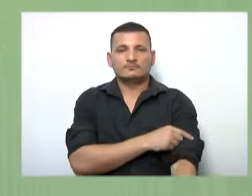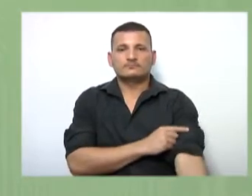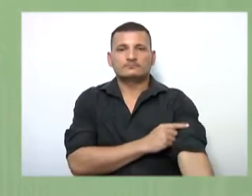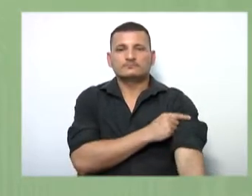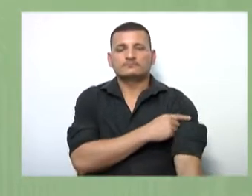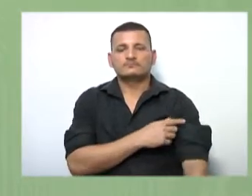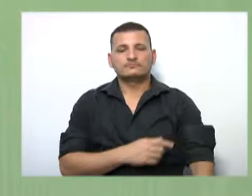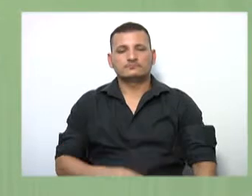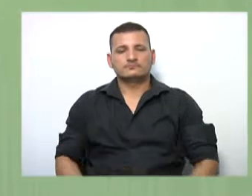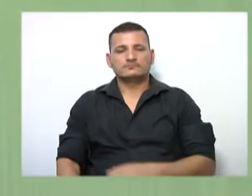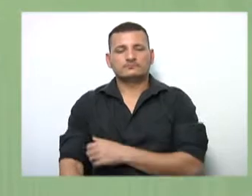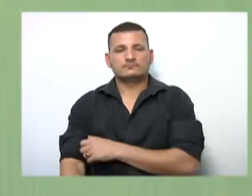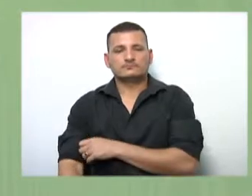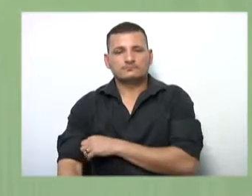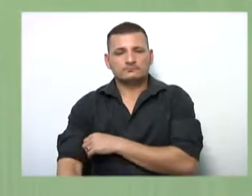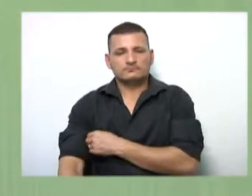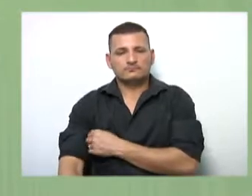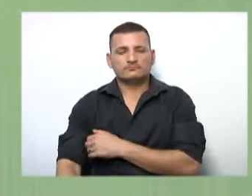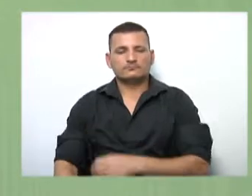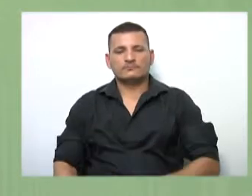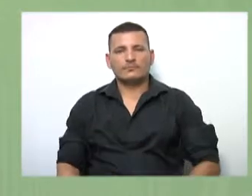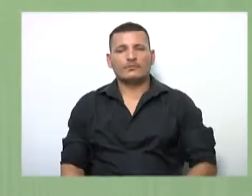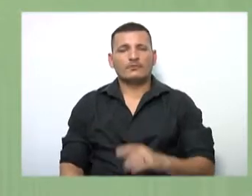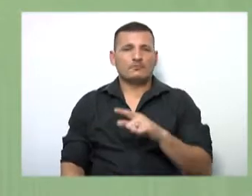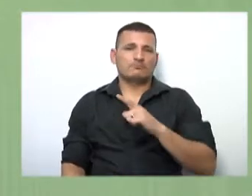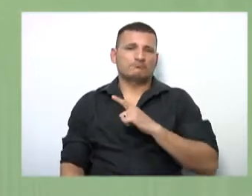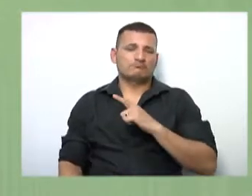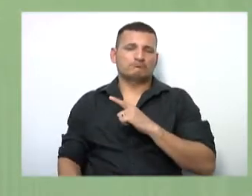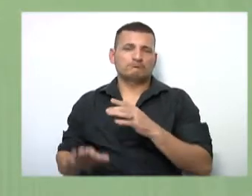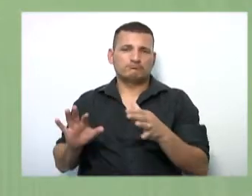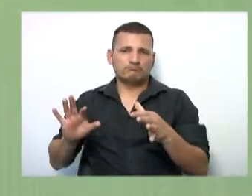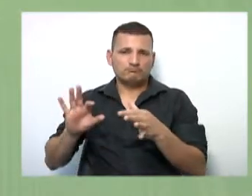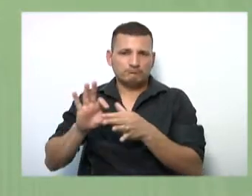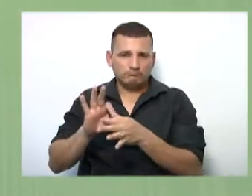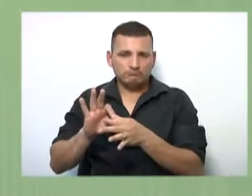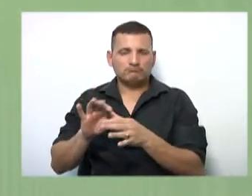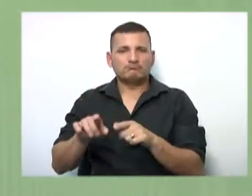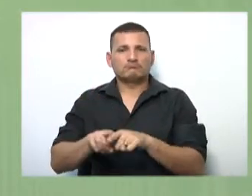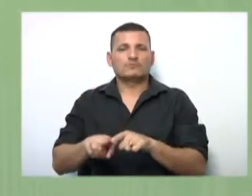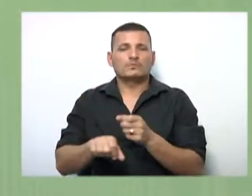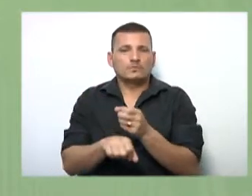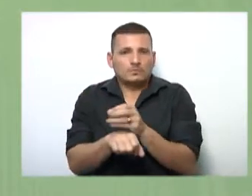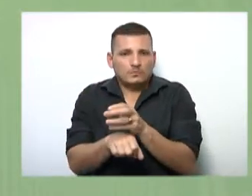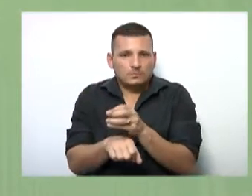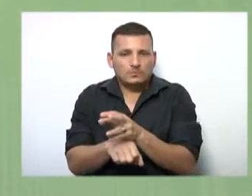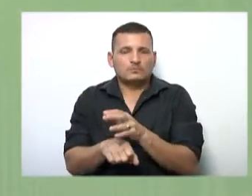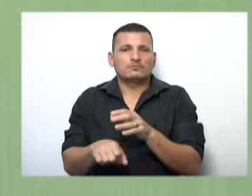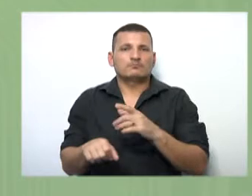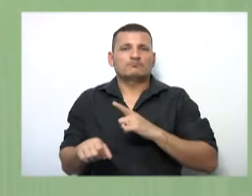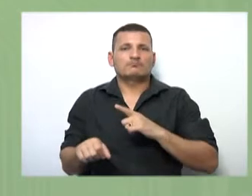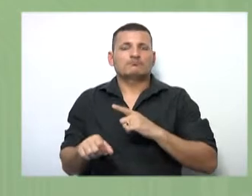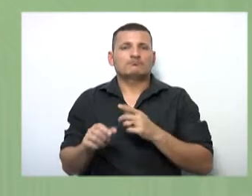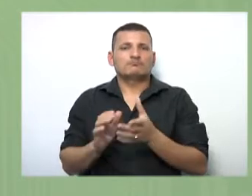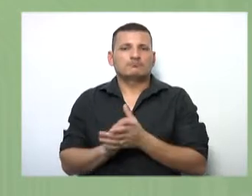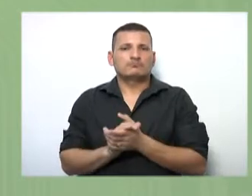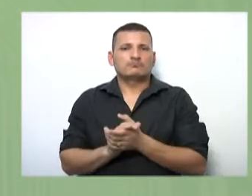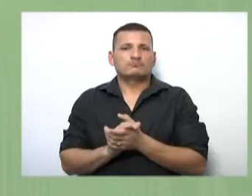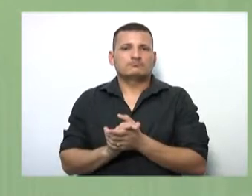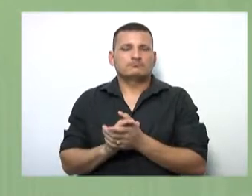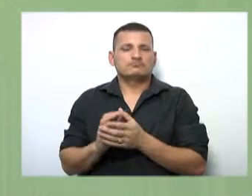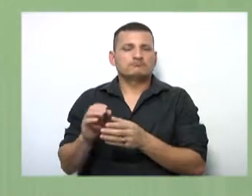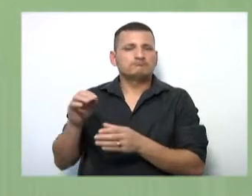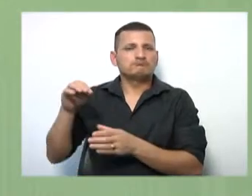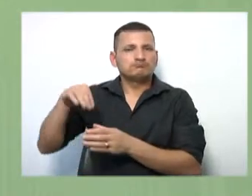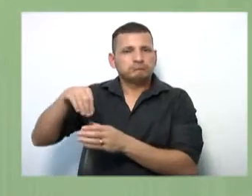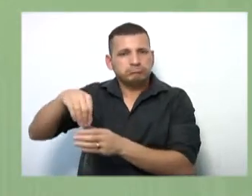Integram e orientam as atividades dos produtores, facilitam na aquisição de insumos de produção,